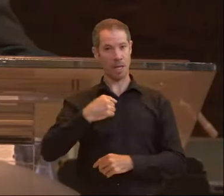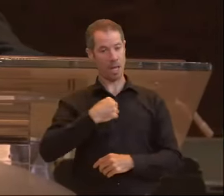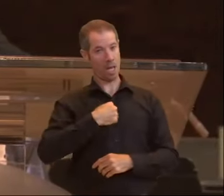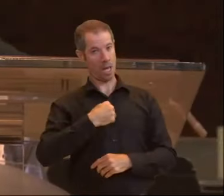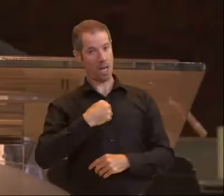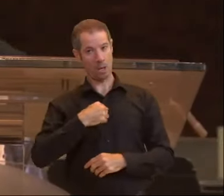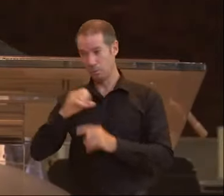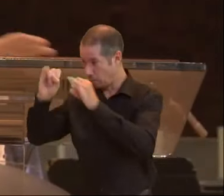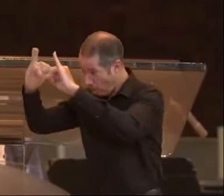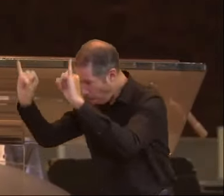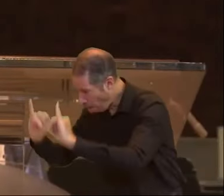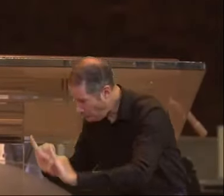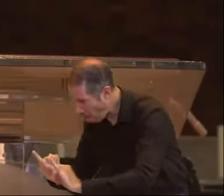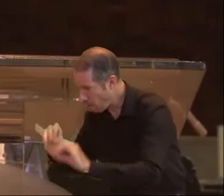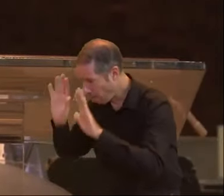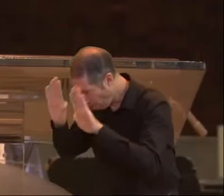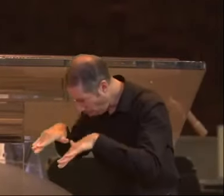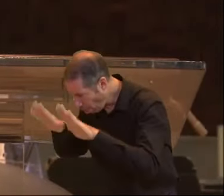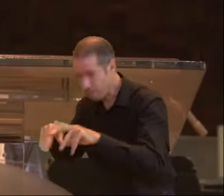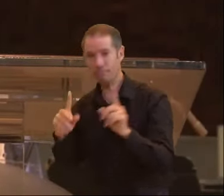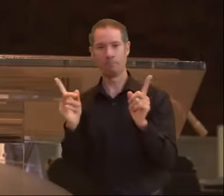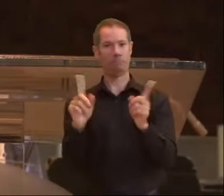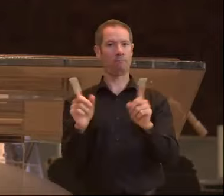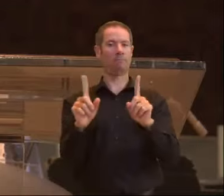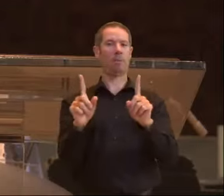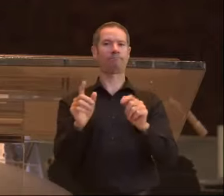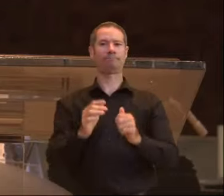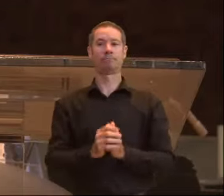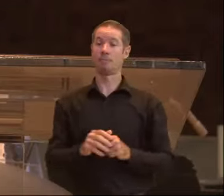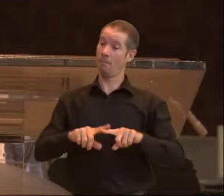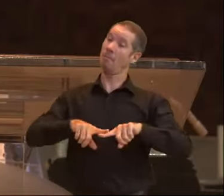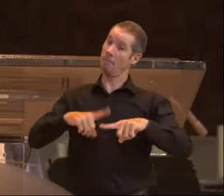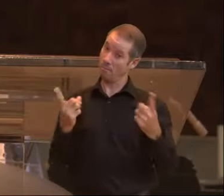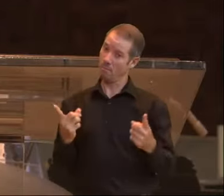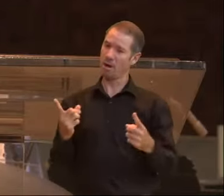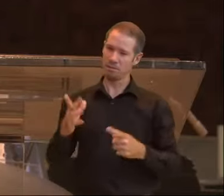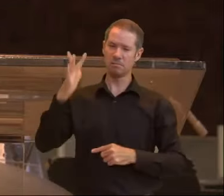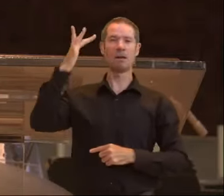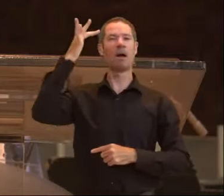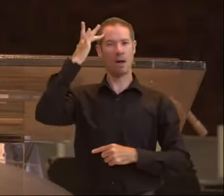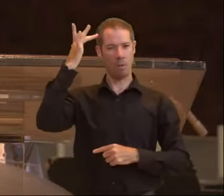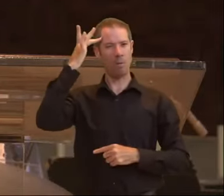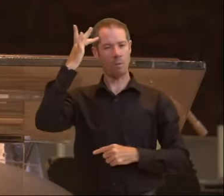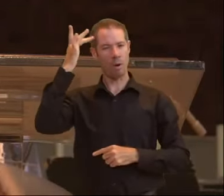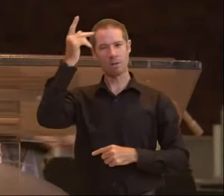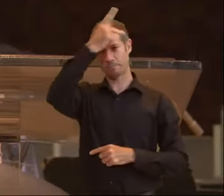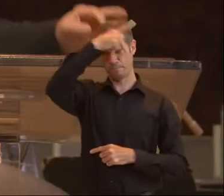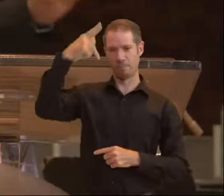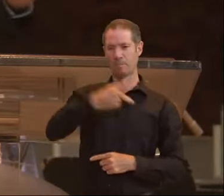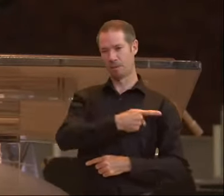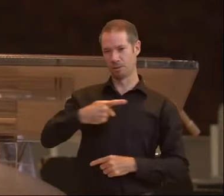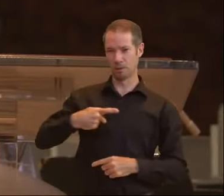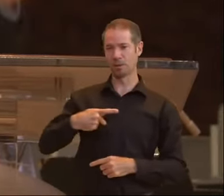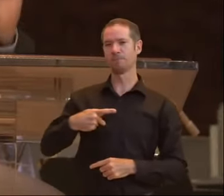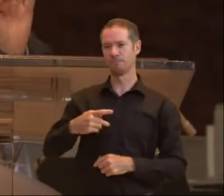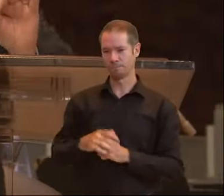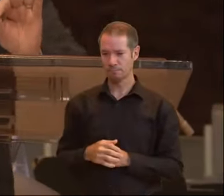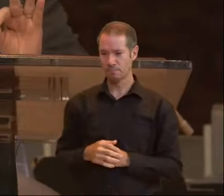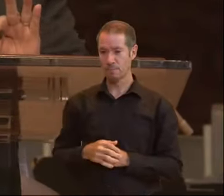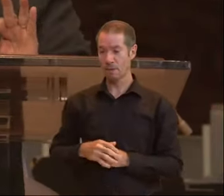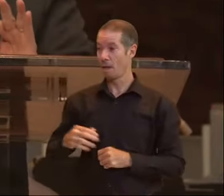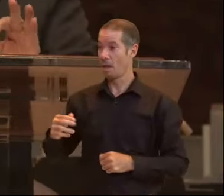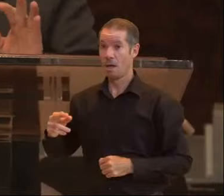não idolatro, não sou bajulador. Mas eu acho uma coisa engraçado com ele. Ele te dá um